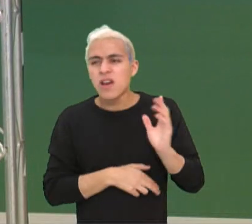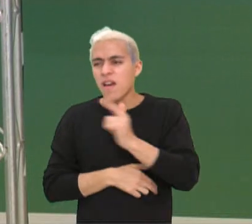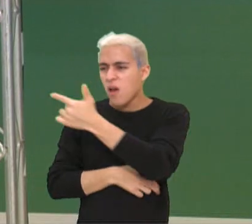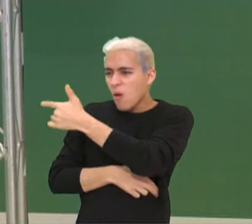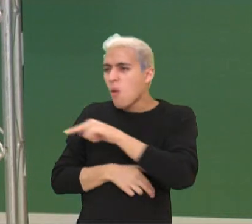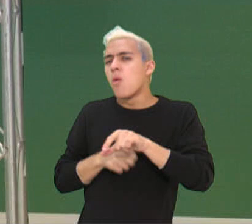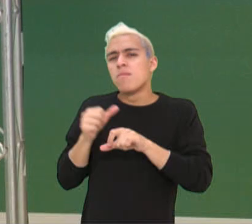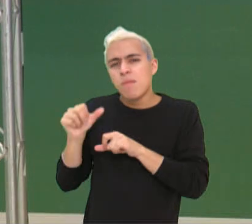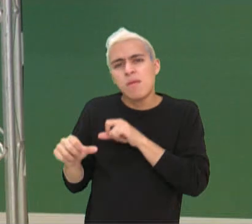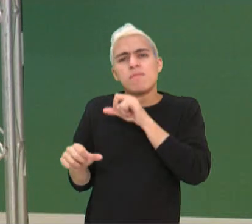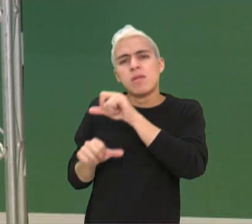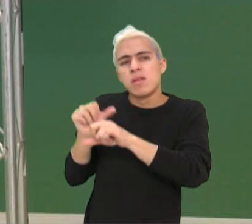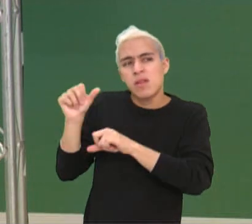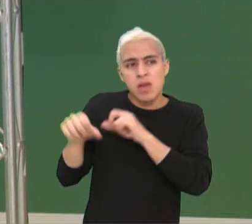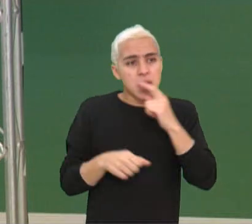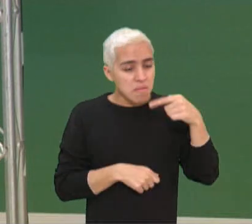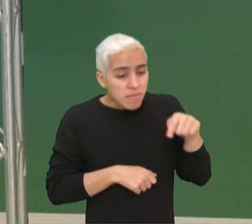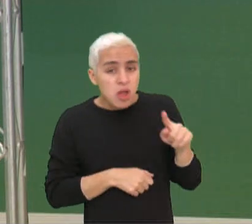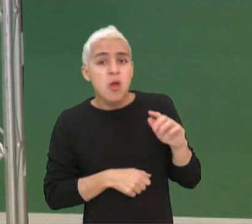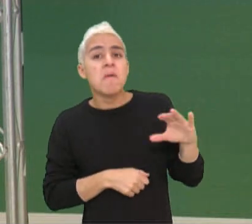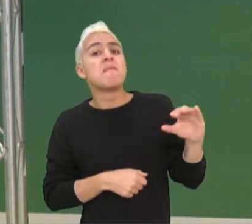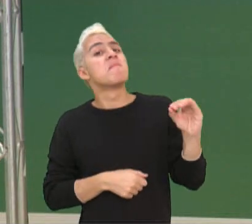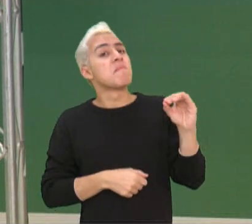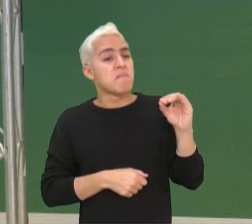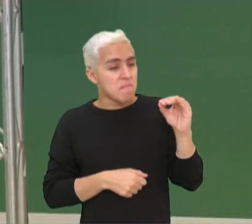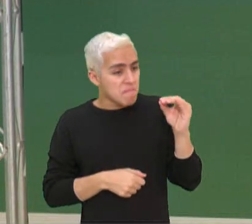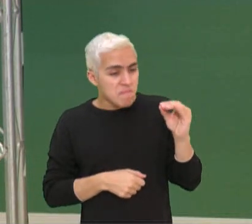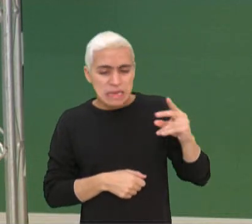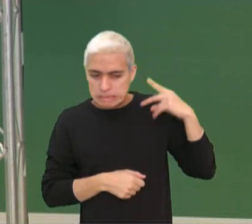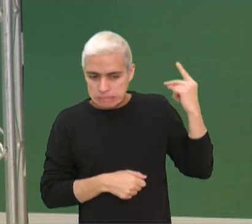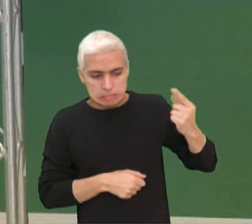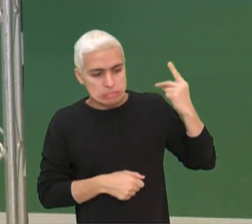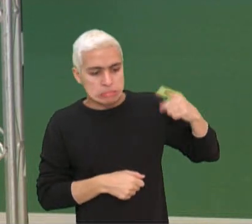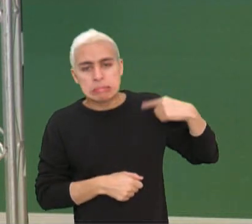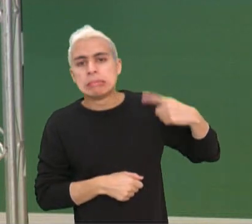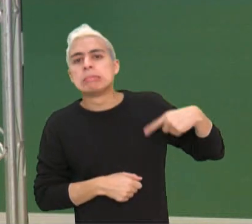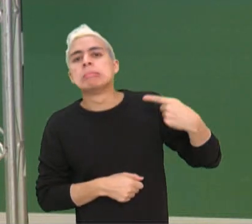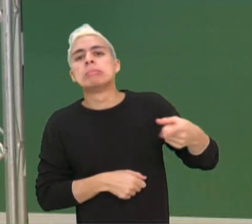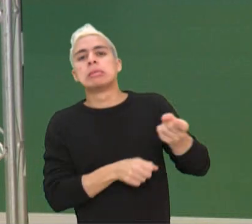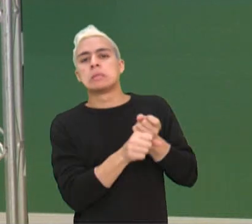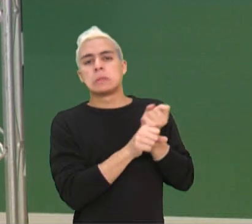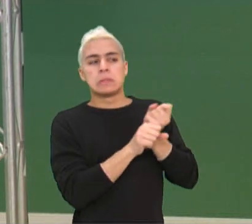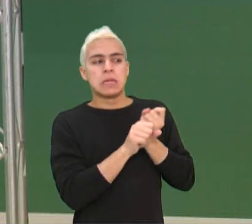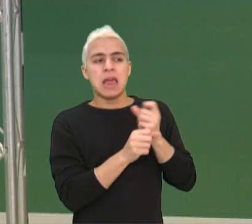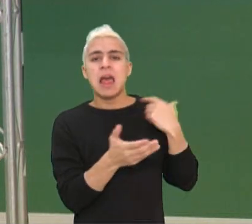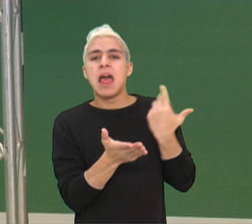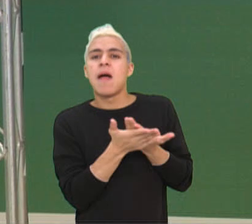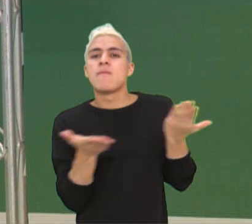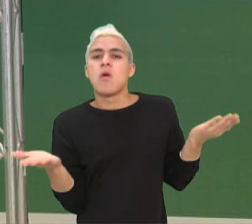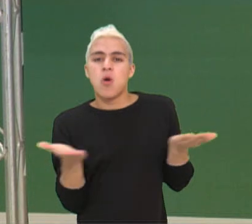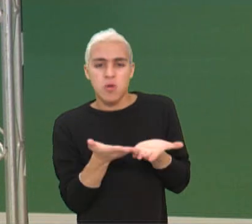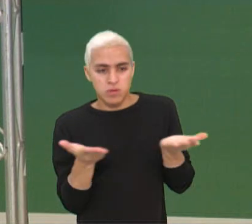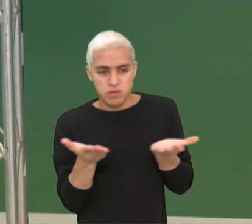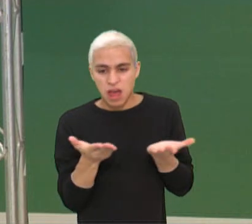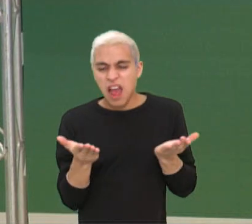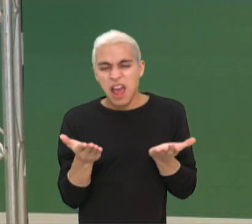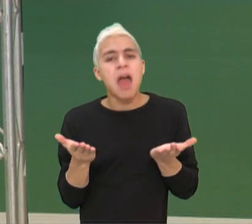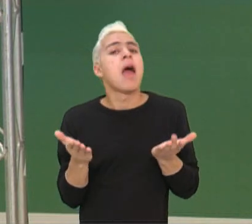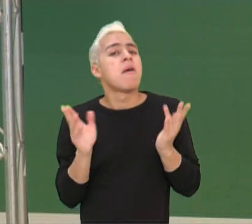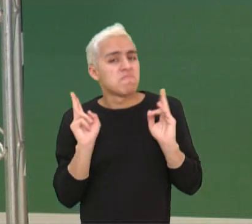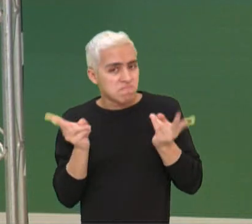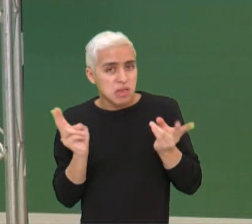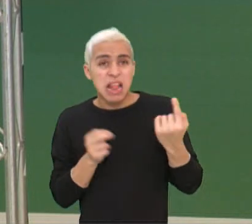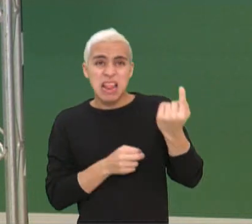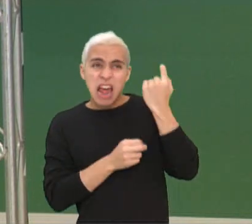evolução, mas o Go ele manteve sua originalidade ali, né? Então, ele até hoje é como ele começou, ele é até hoje,